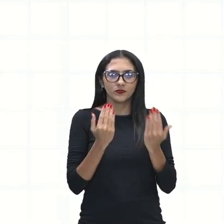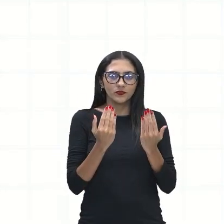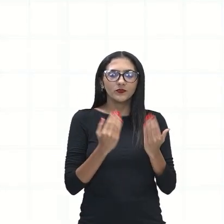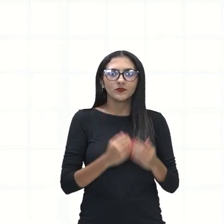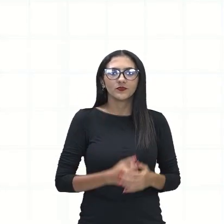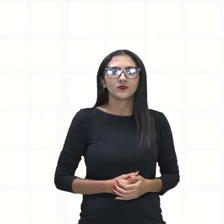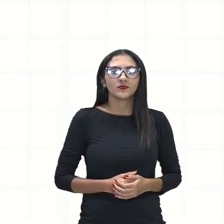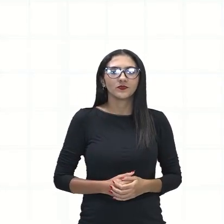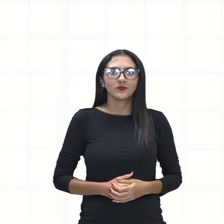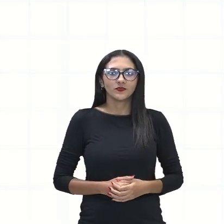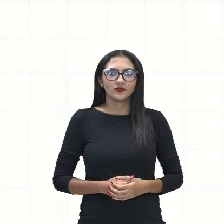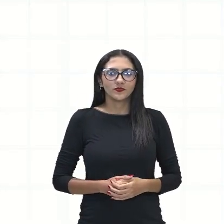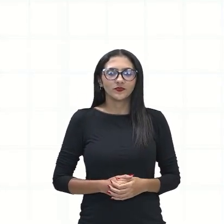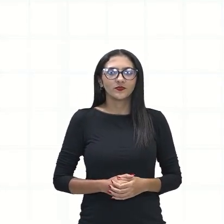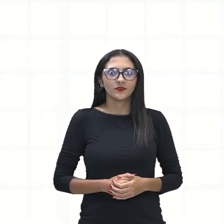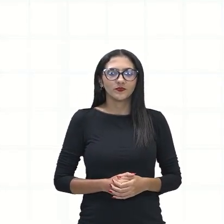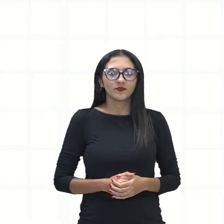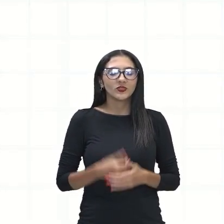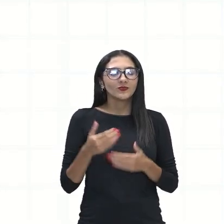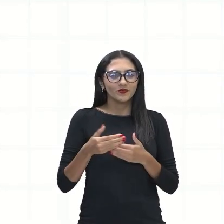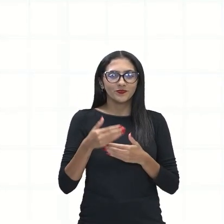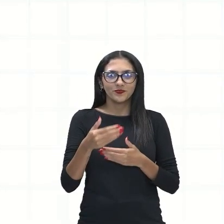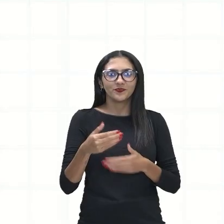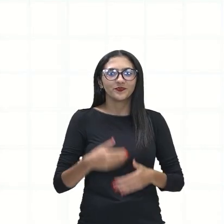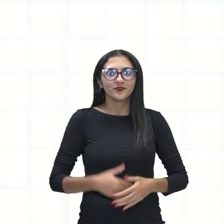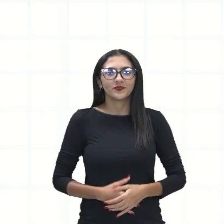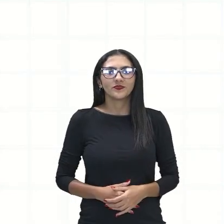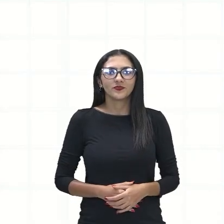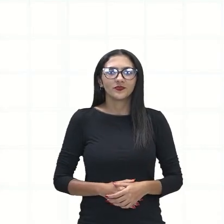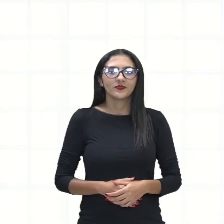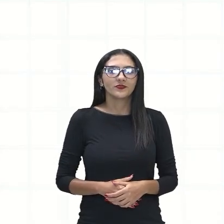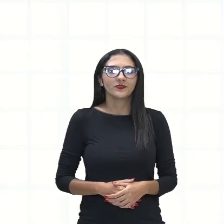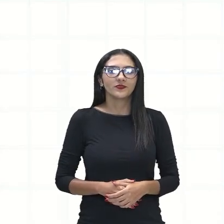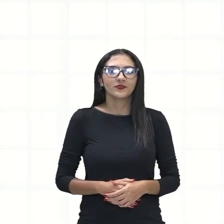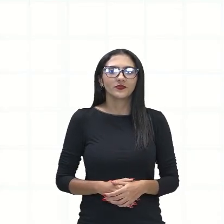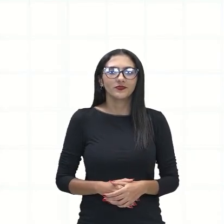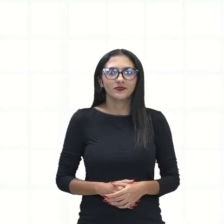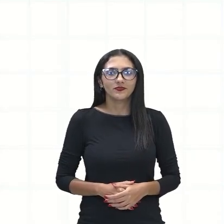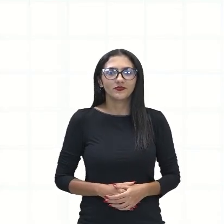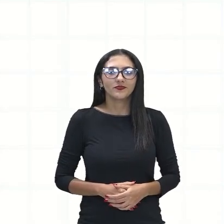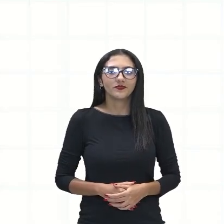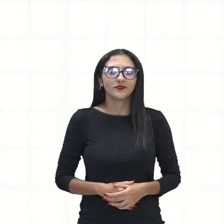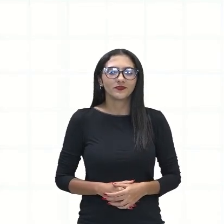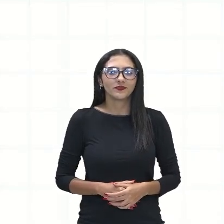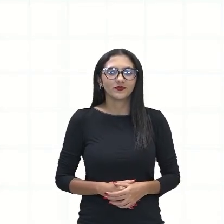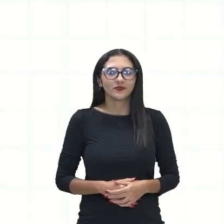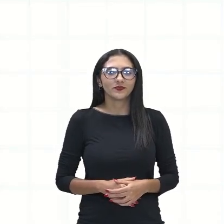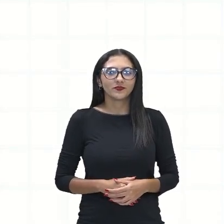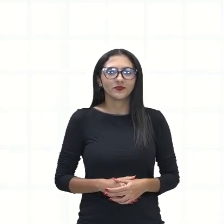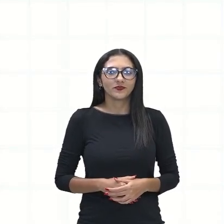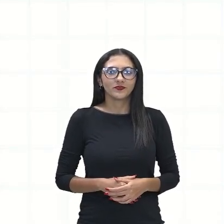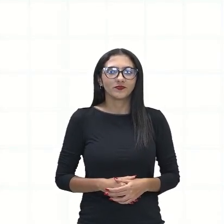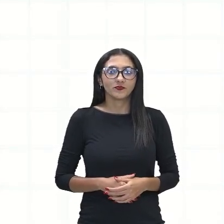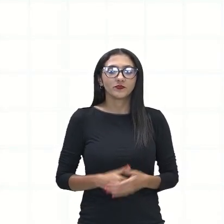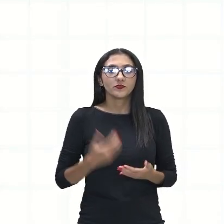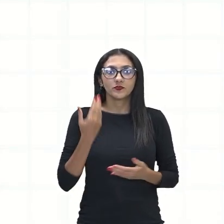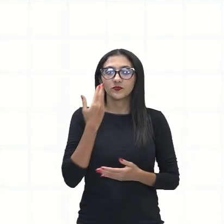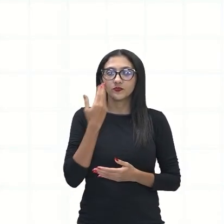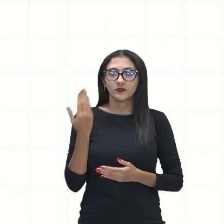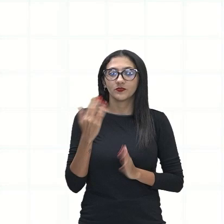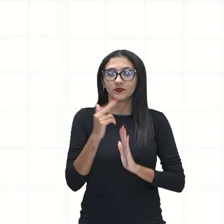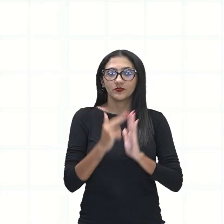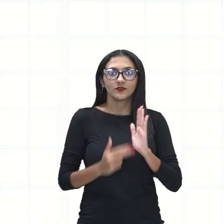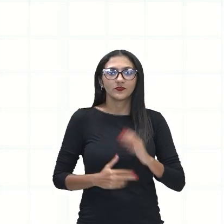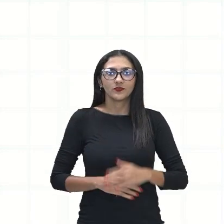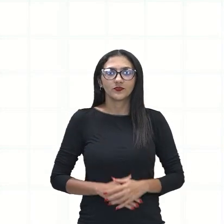ok? Vamos adiante aqui, então. Olha só. Some nouns in English are the